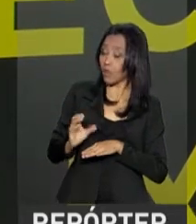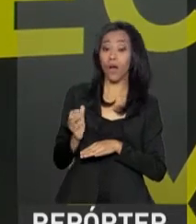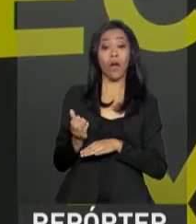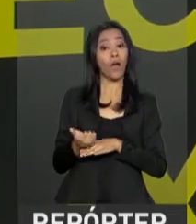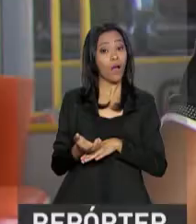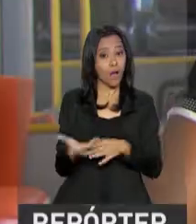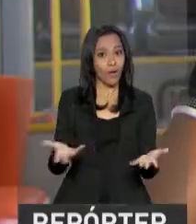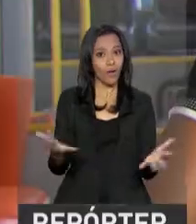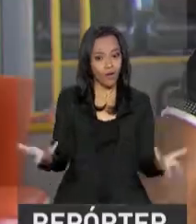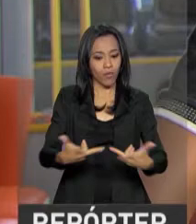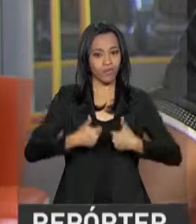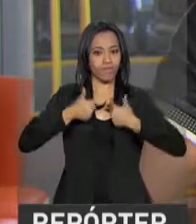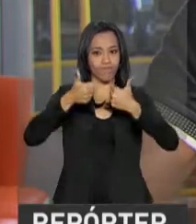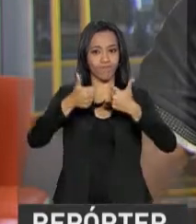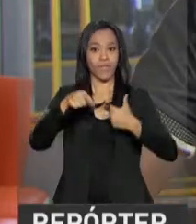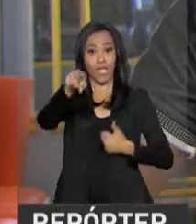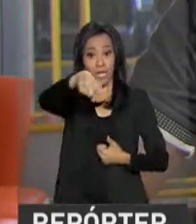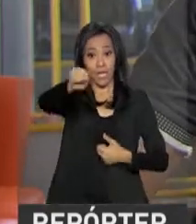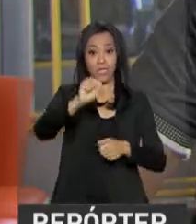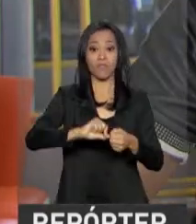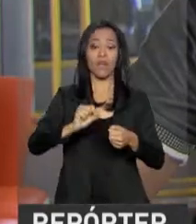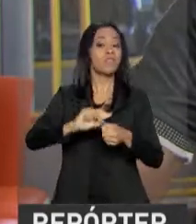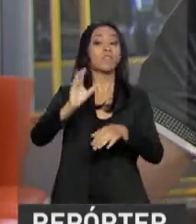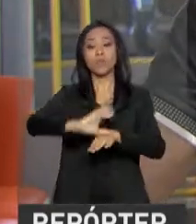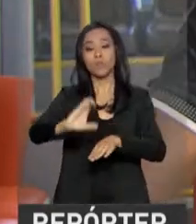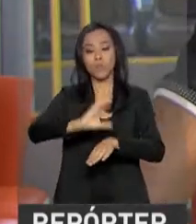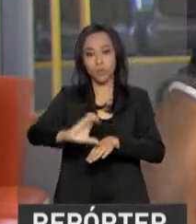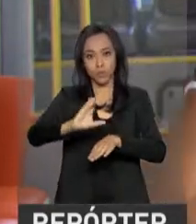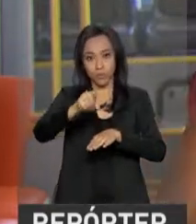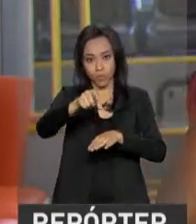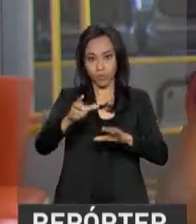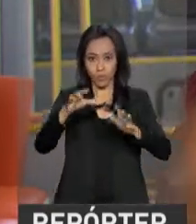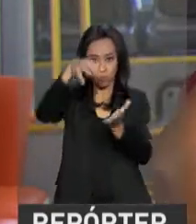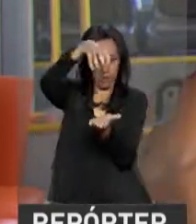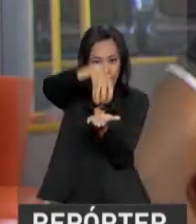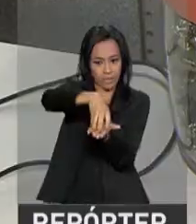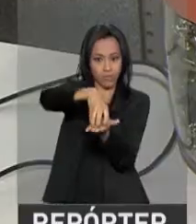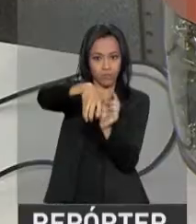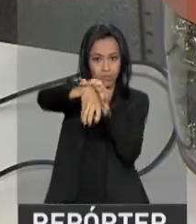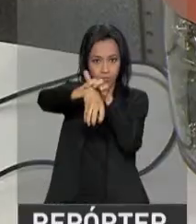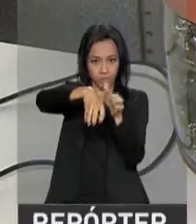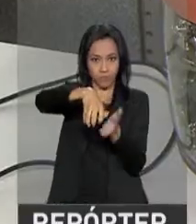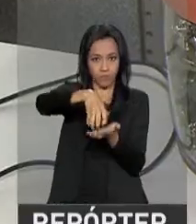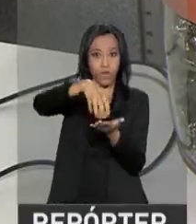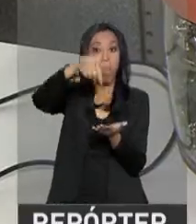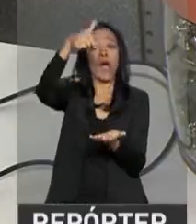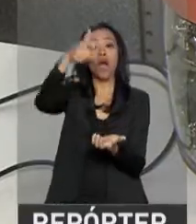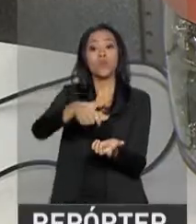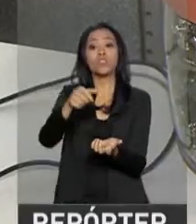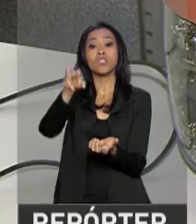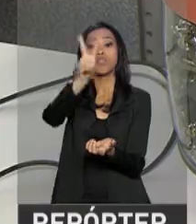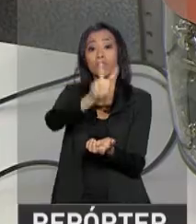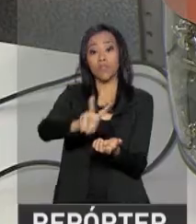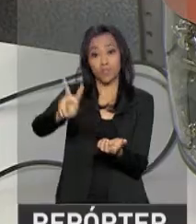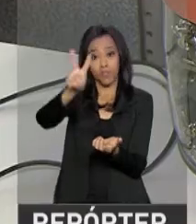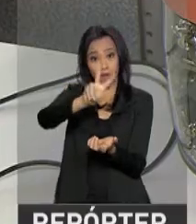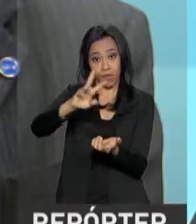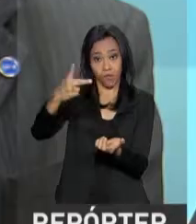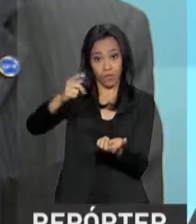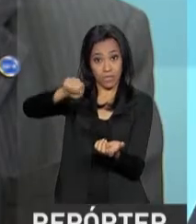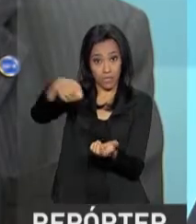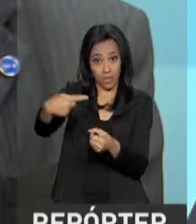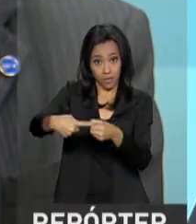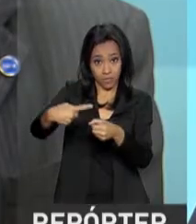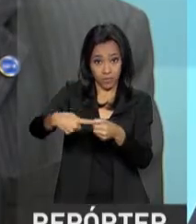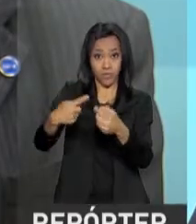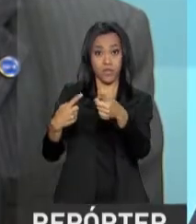tá aprimorando eles fazem cursos no centro de recondicionamento de computadores de valparaíso de goiás com o apoio